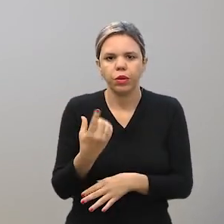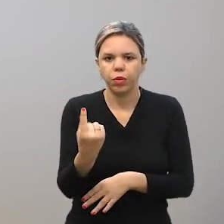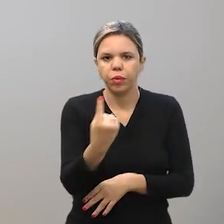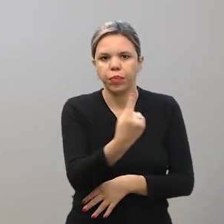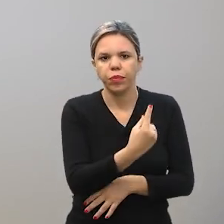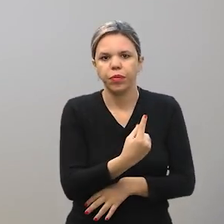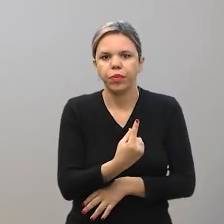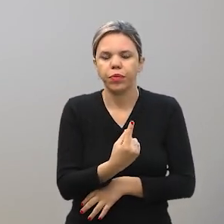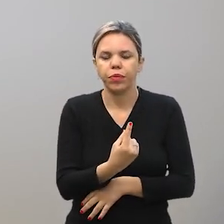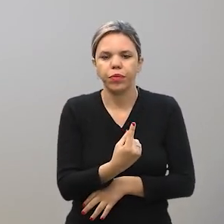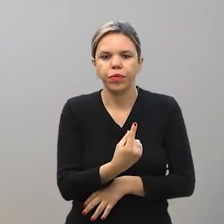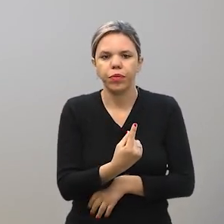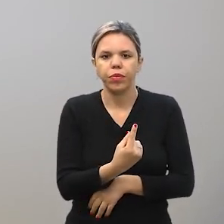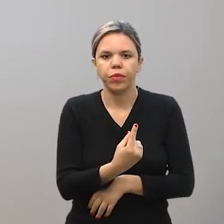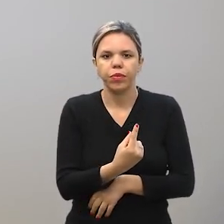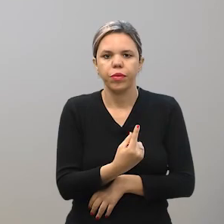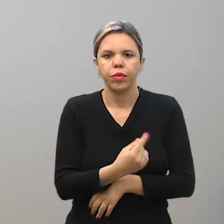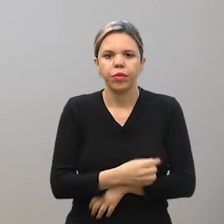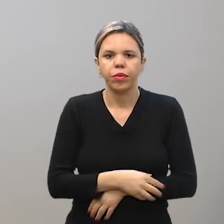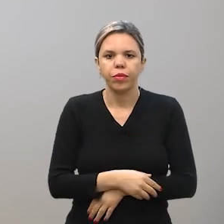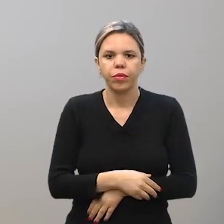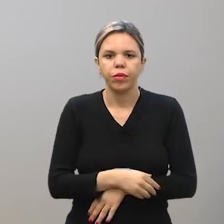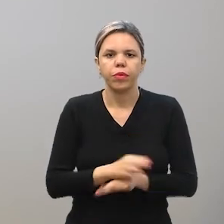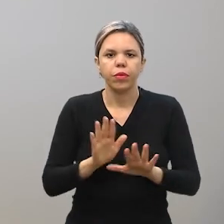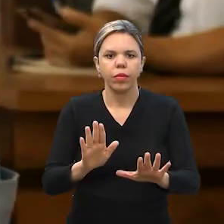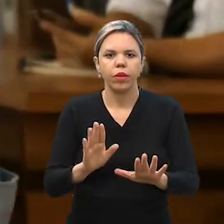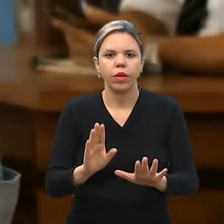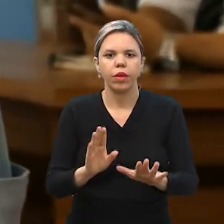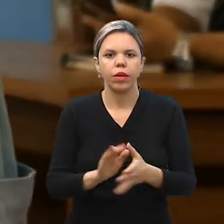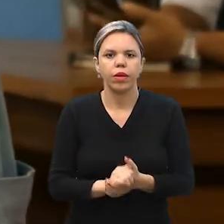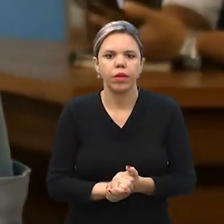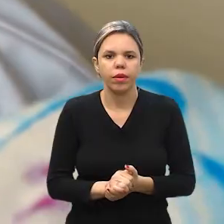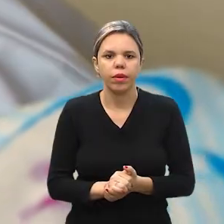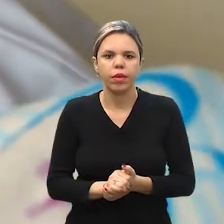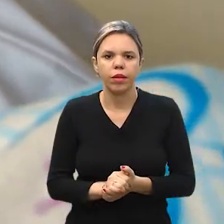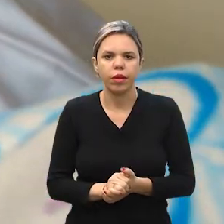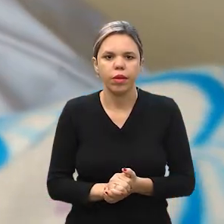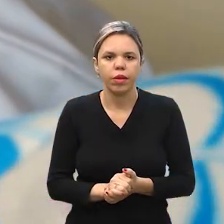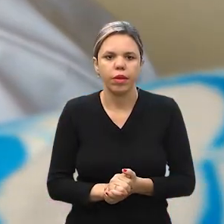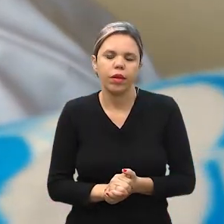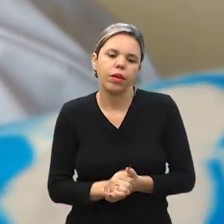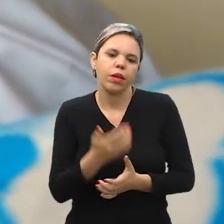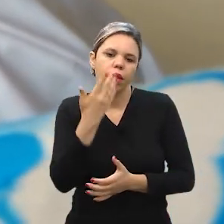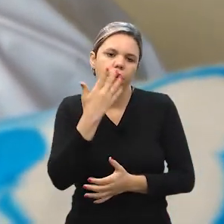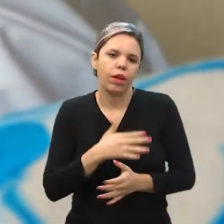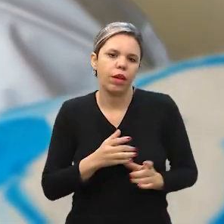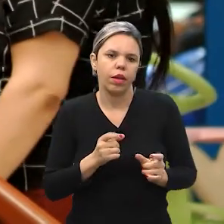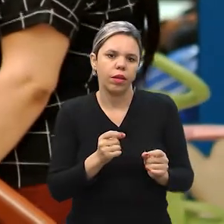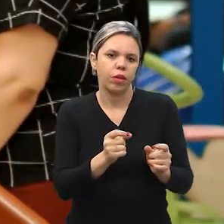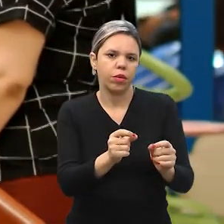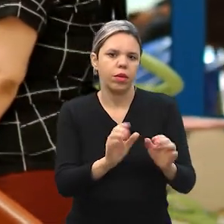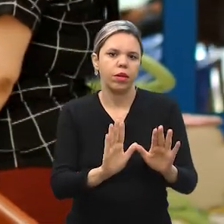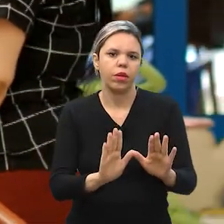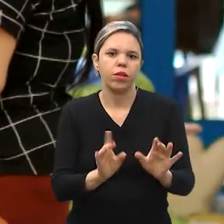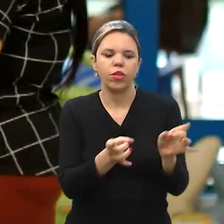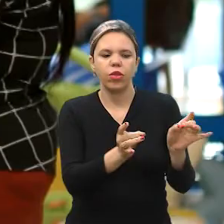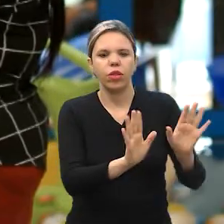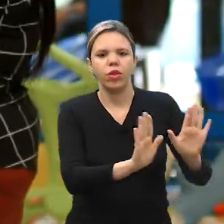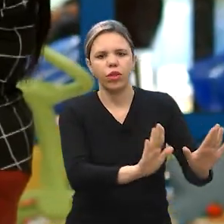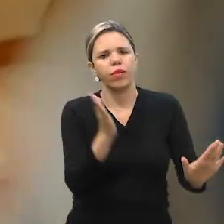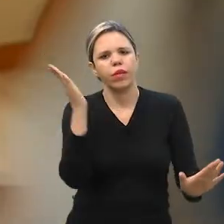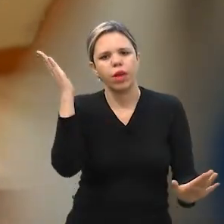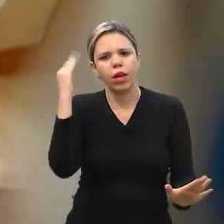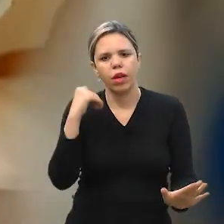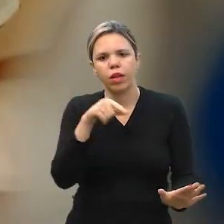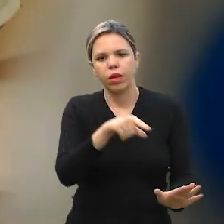cada um, etc. Mas eu pulava a criança com câncer, porque eu